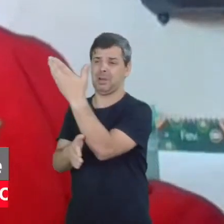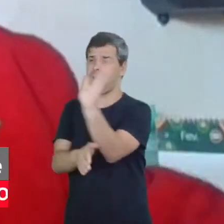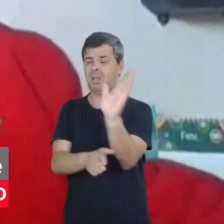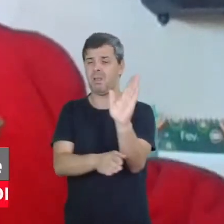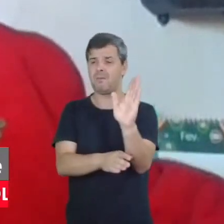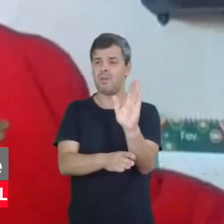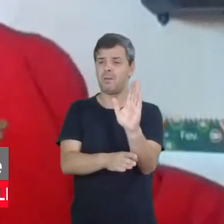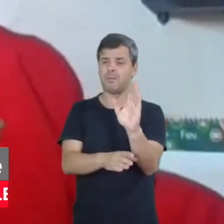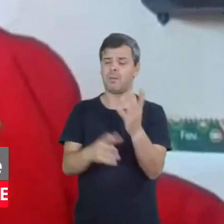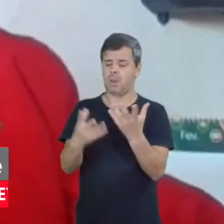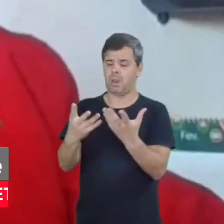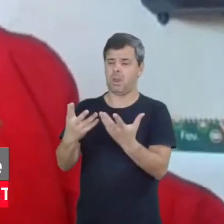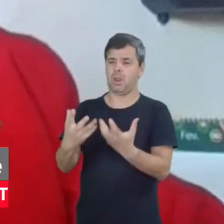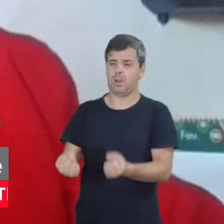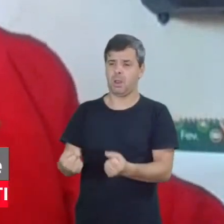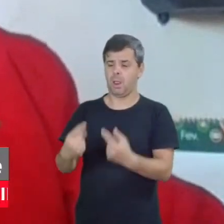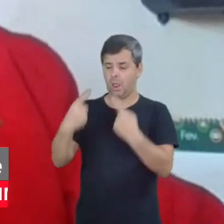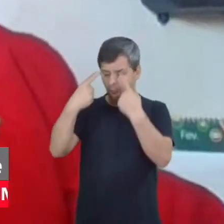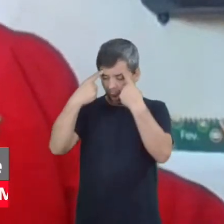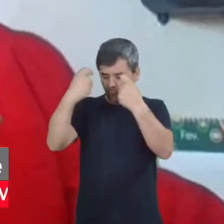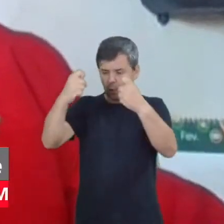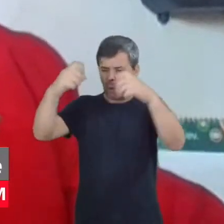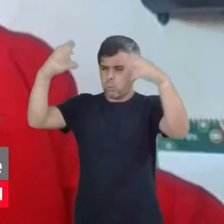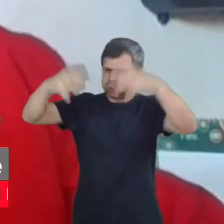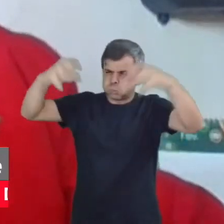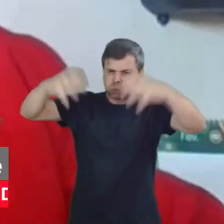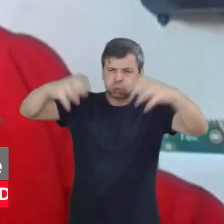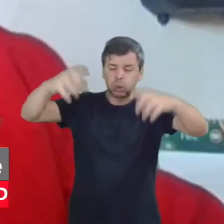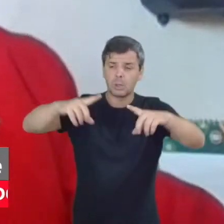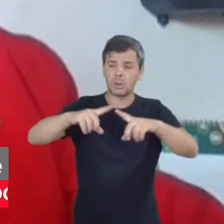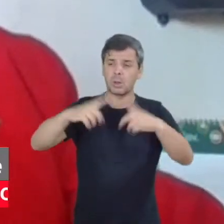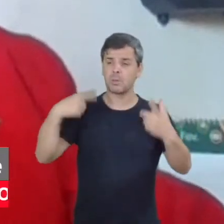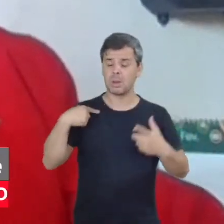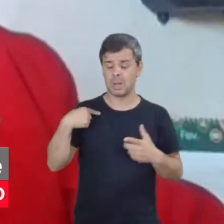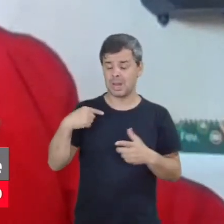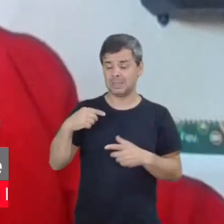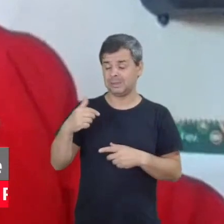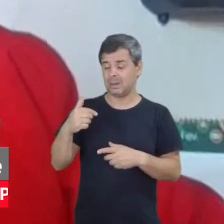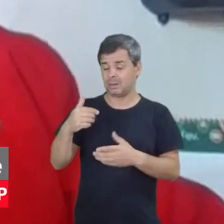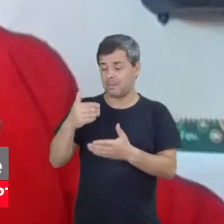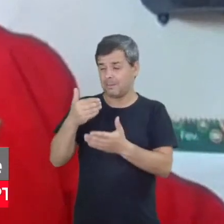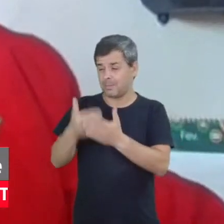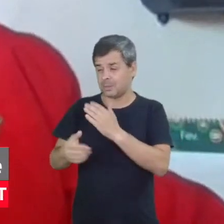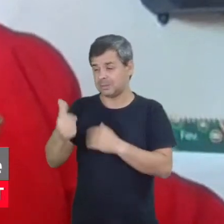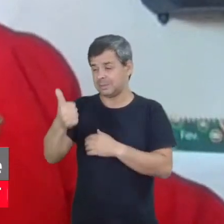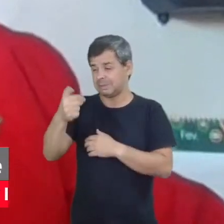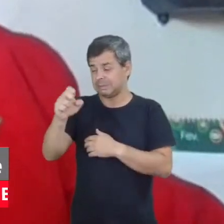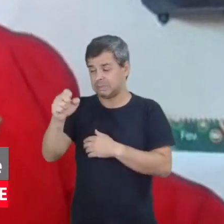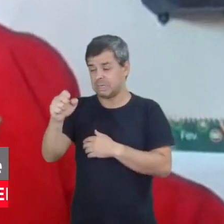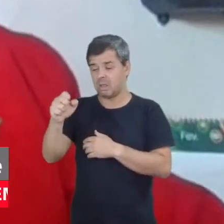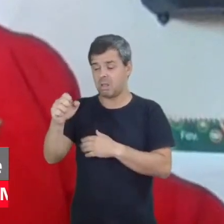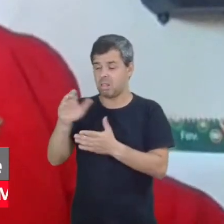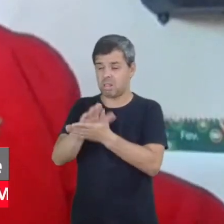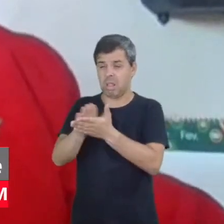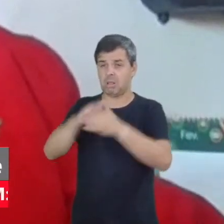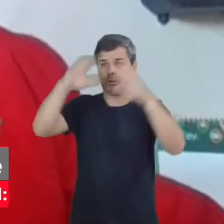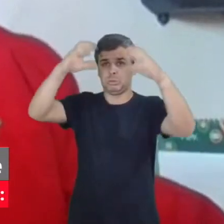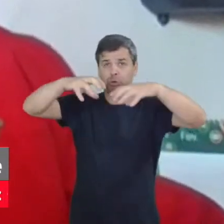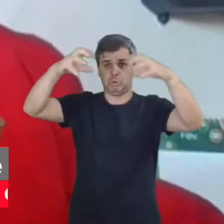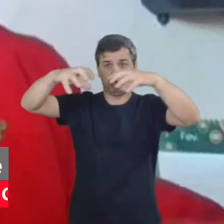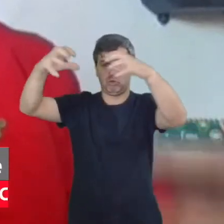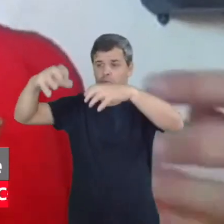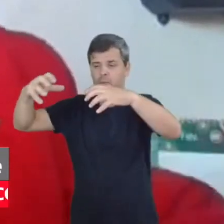vai absorvendo essa violência da chuva, e passando 15 dias sem chuva, o rio seca, porque também não tem